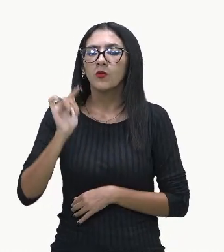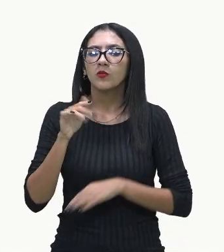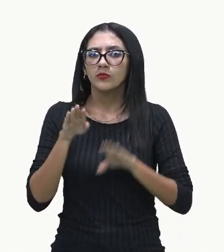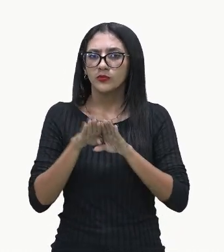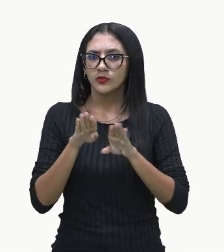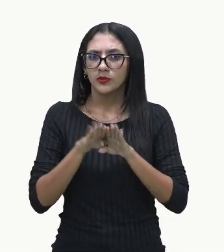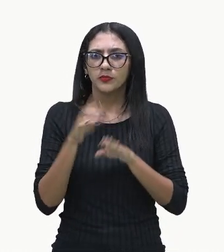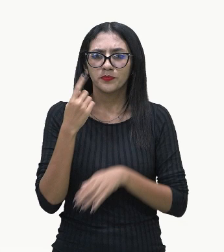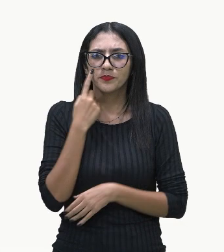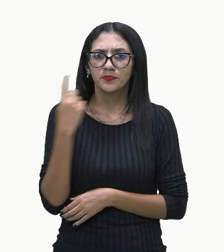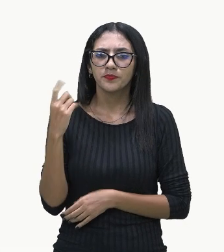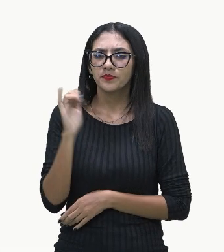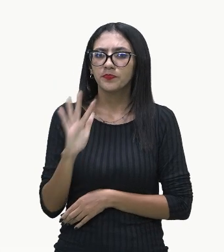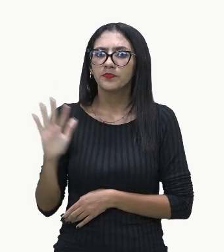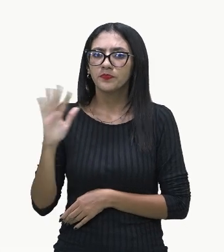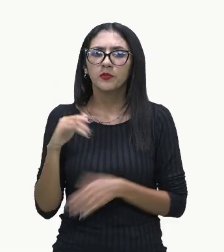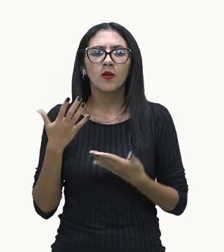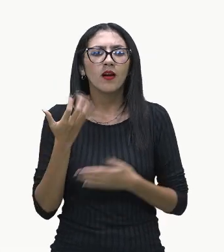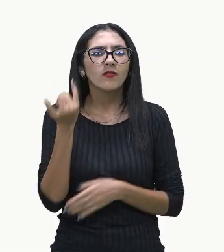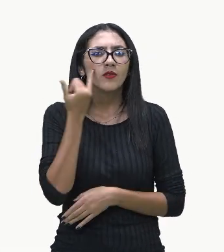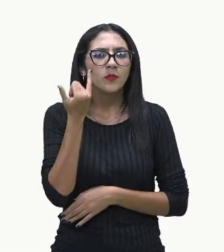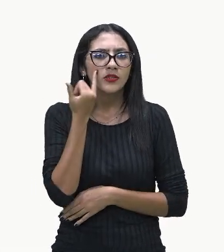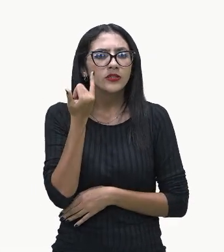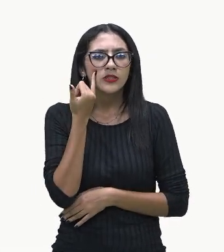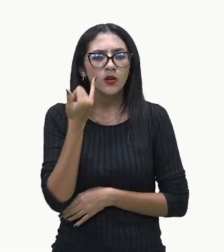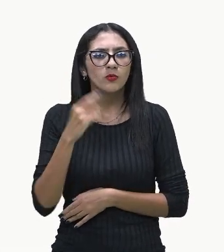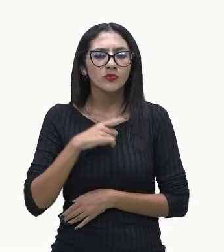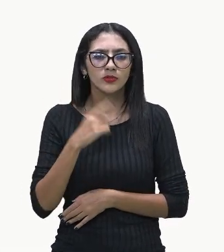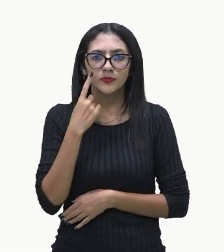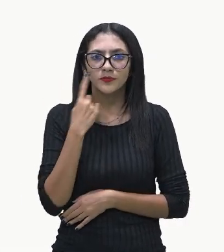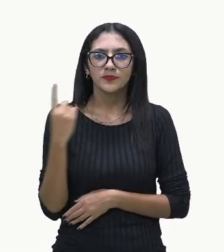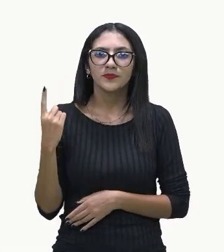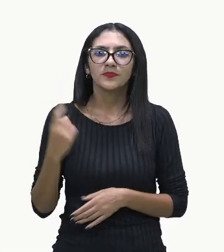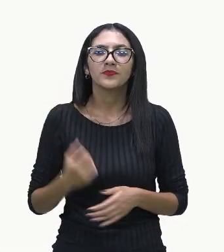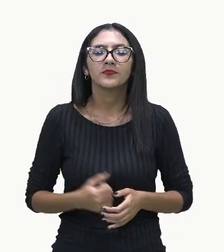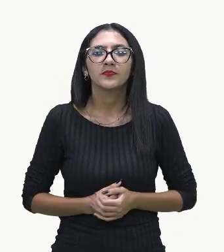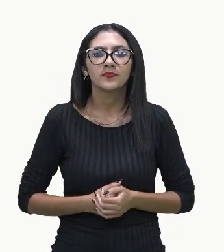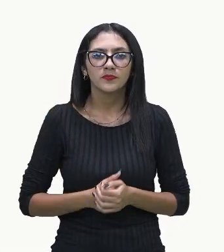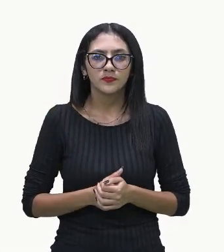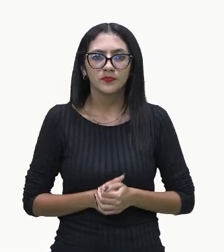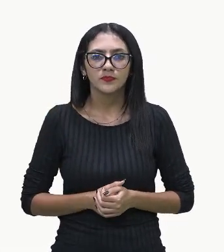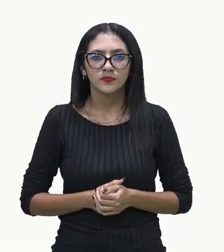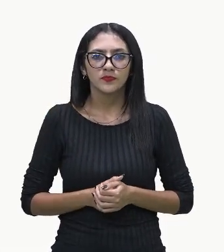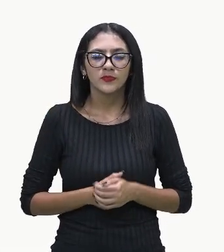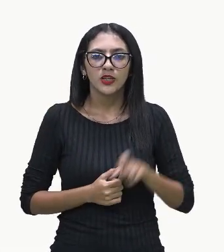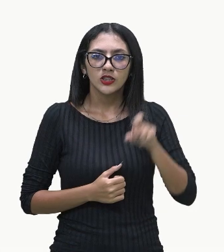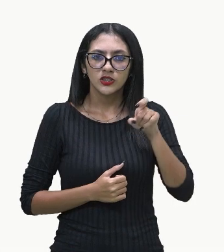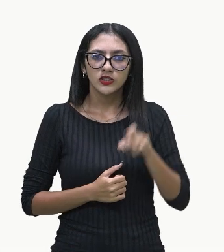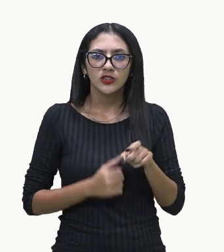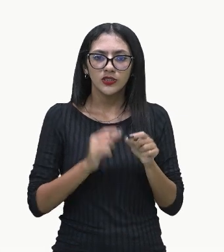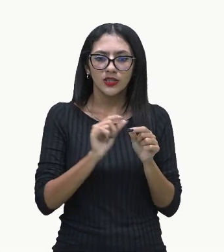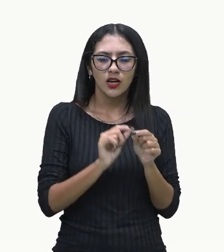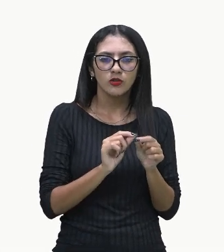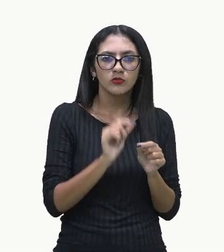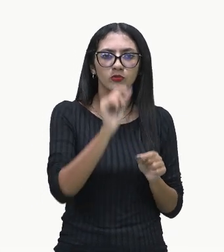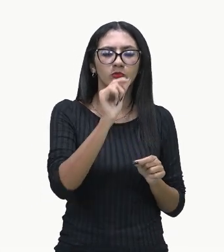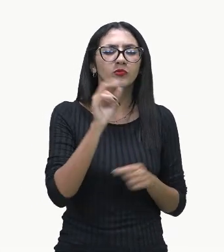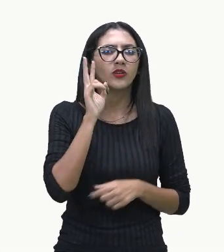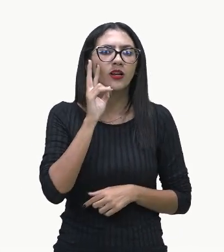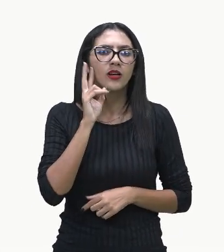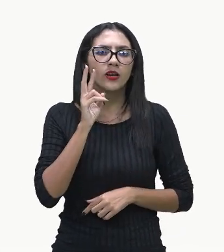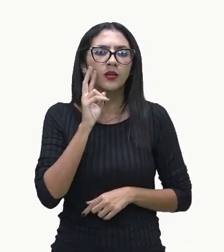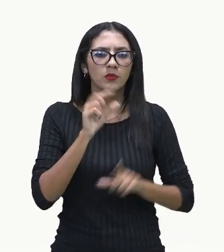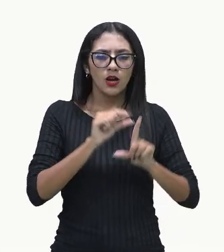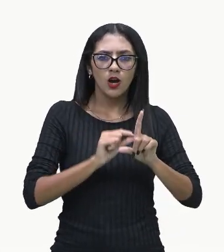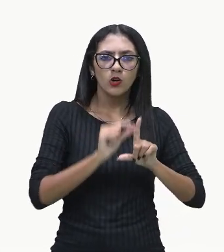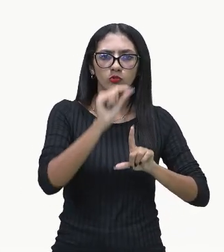retângulo. Quais são os elementos que nós temos aqui? O x é a altura, onde a altura termina, ela forma um ângulo de 90